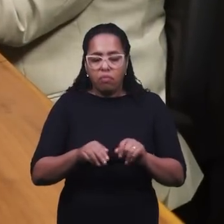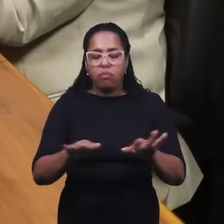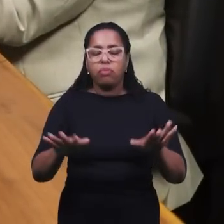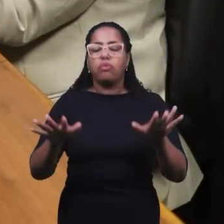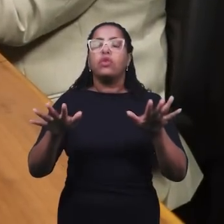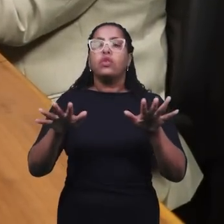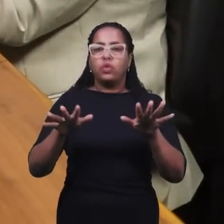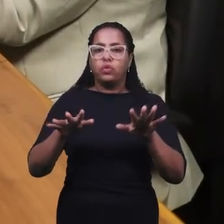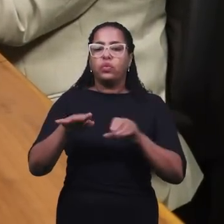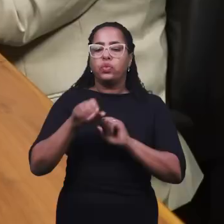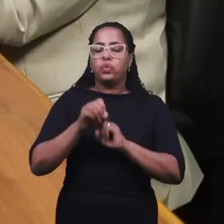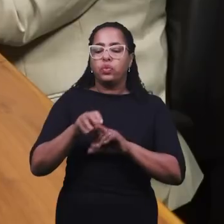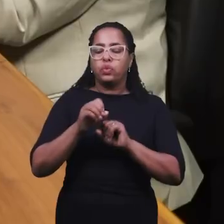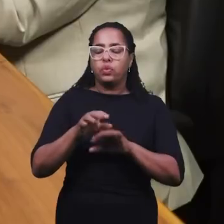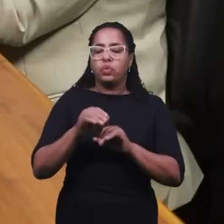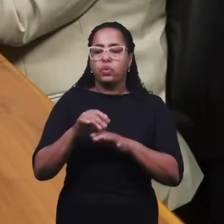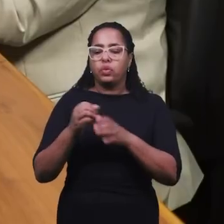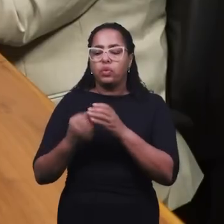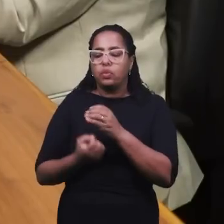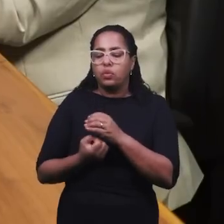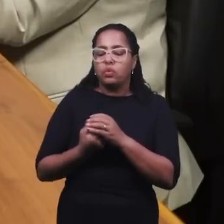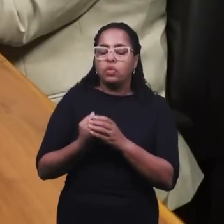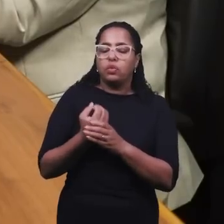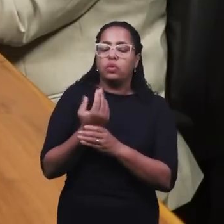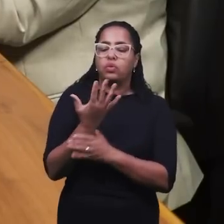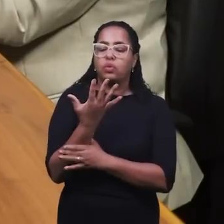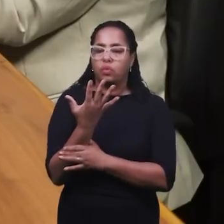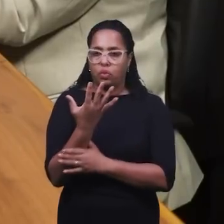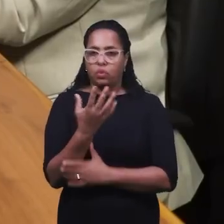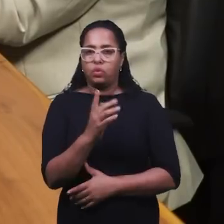participação no dia a dia dele da igreja.